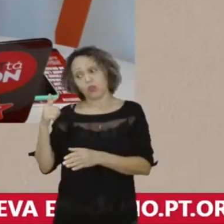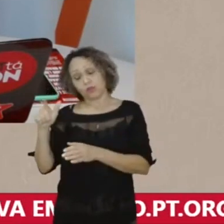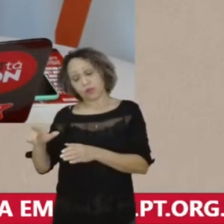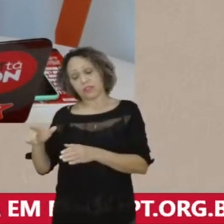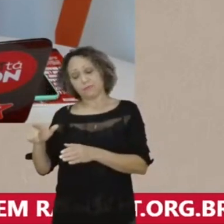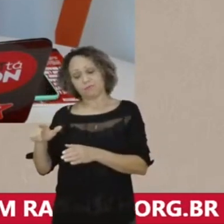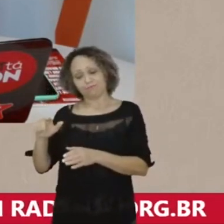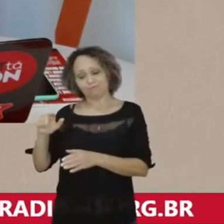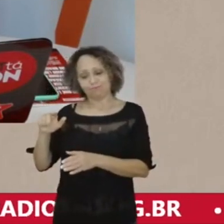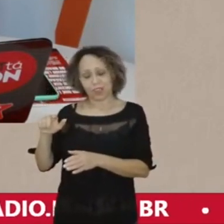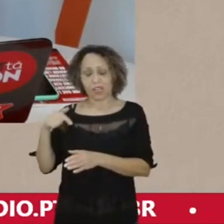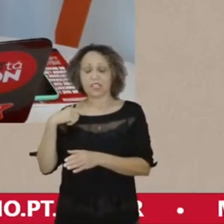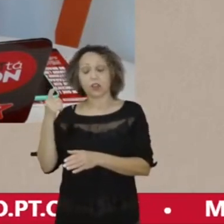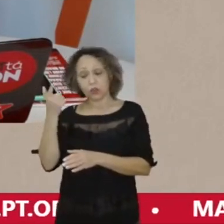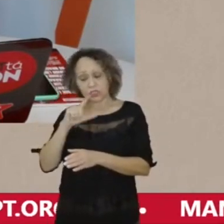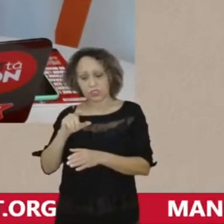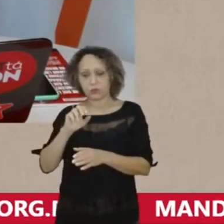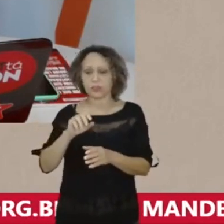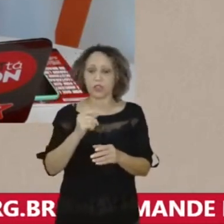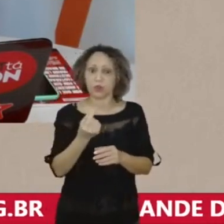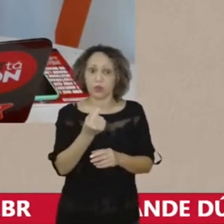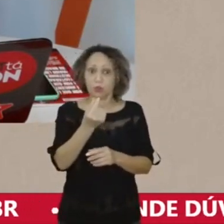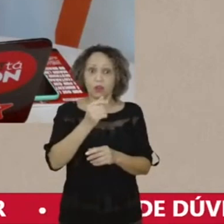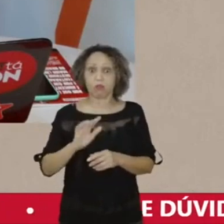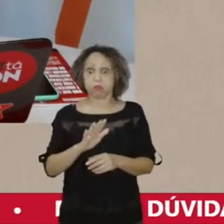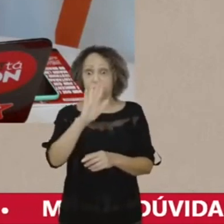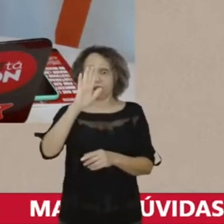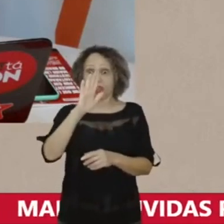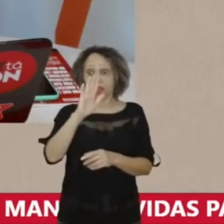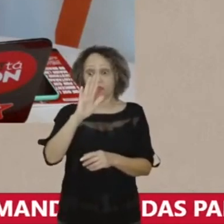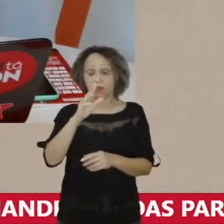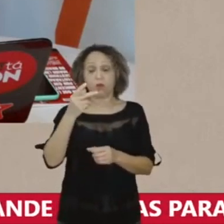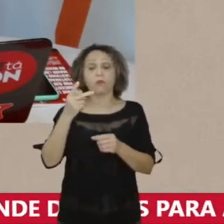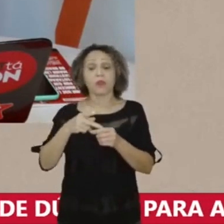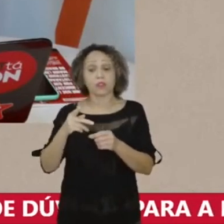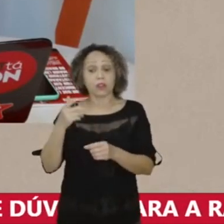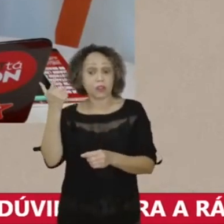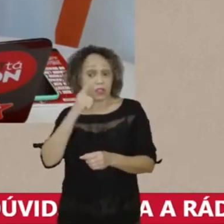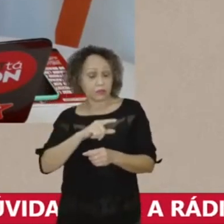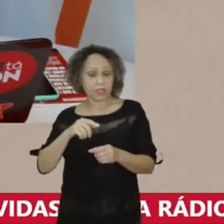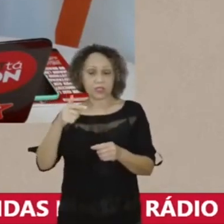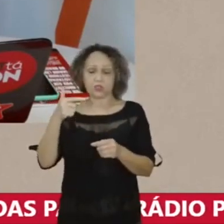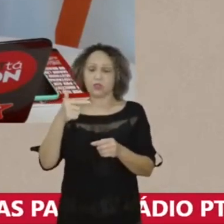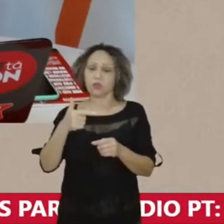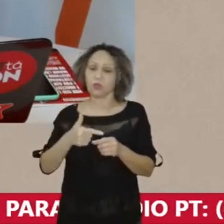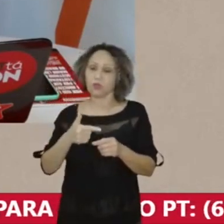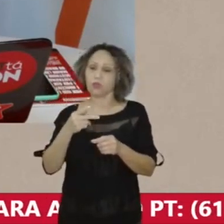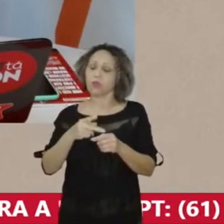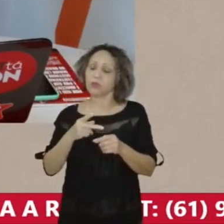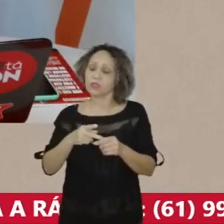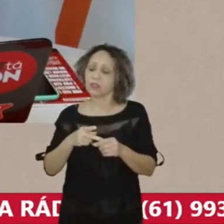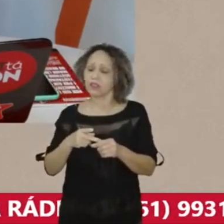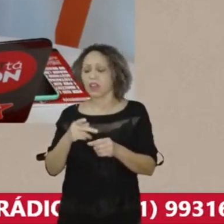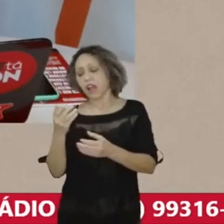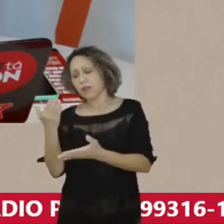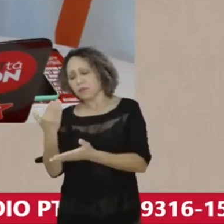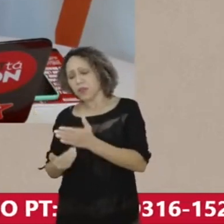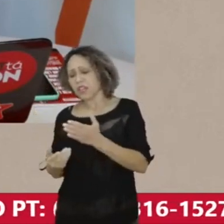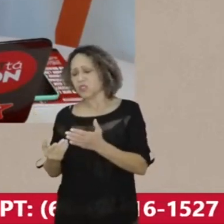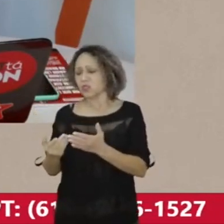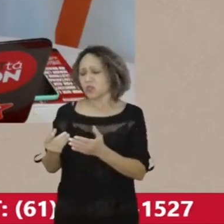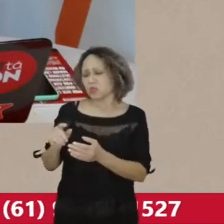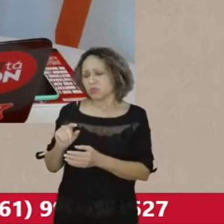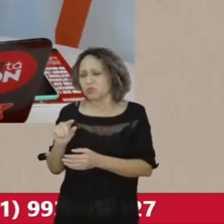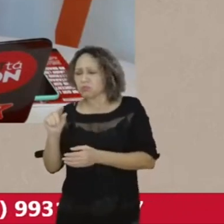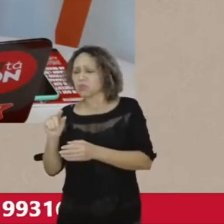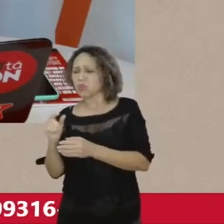Porque quando o preço se eleva, ela ganha mais com petróleo, né, e perde um pouco no refino, sobretudo se ela não passar a